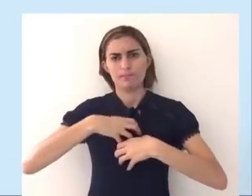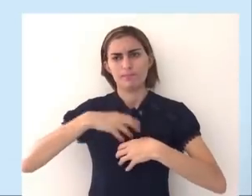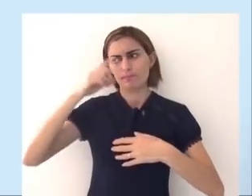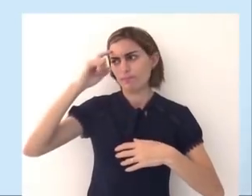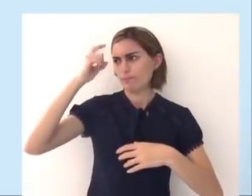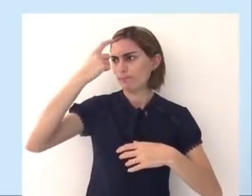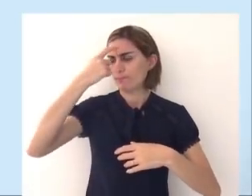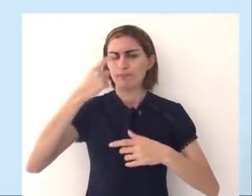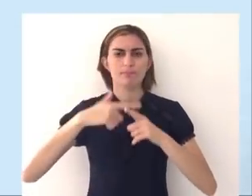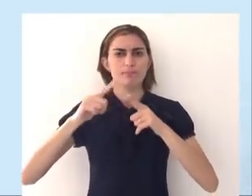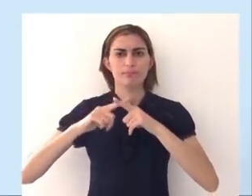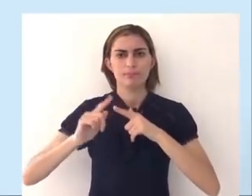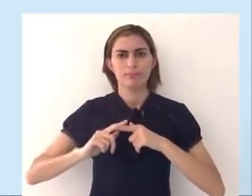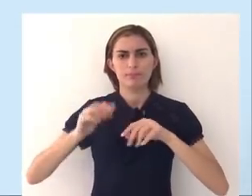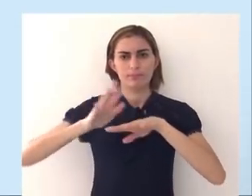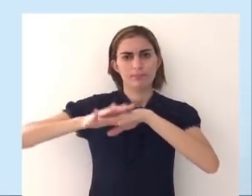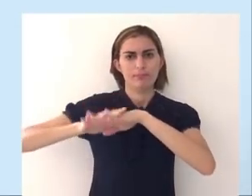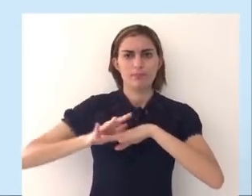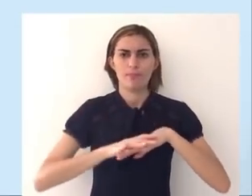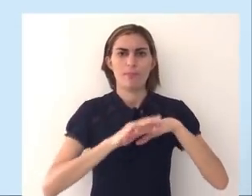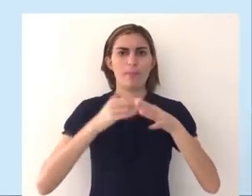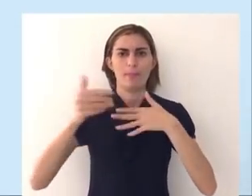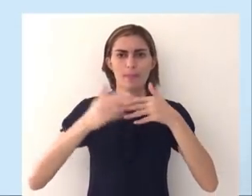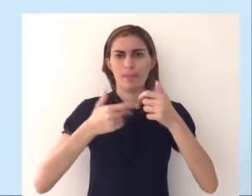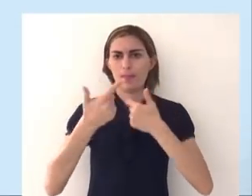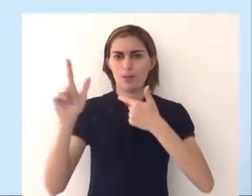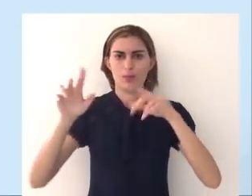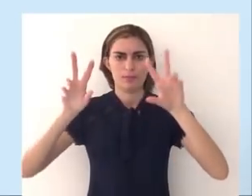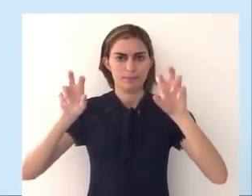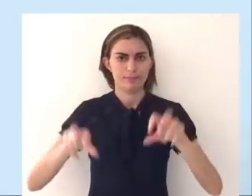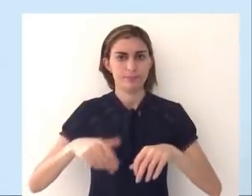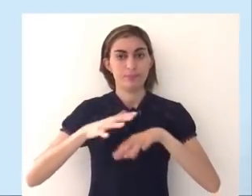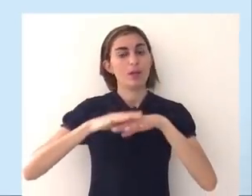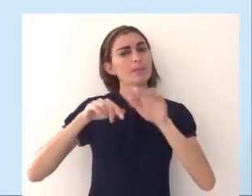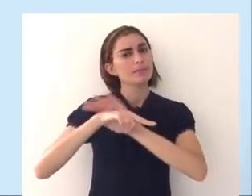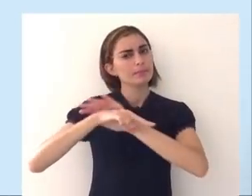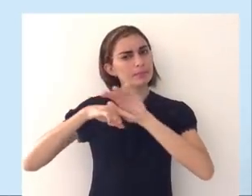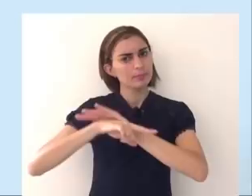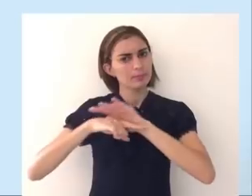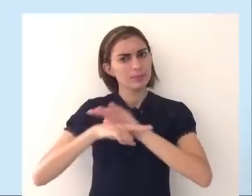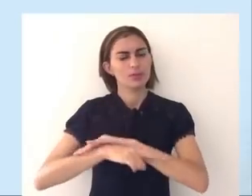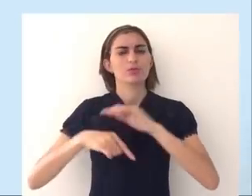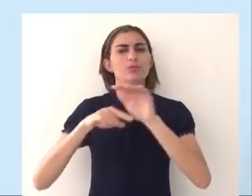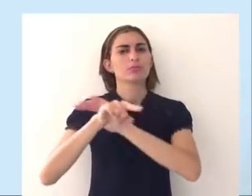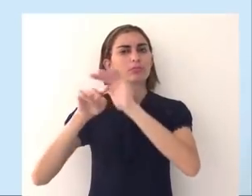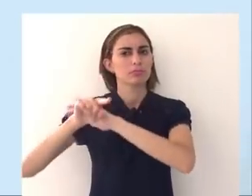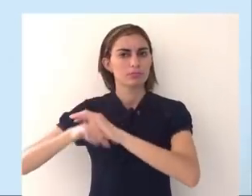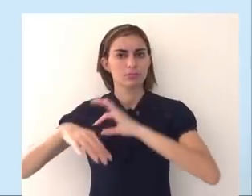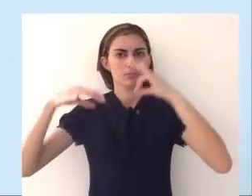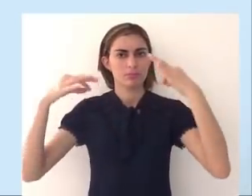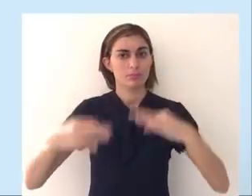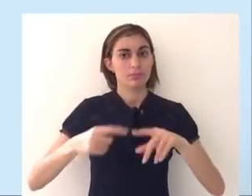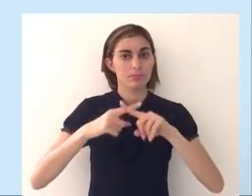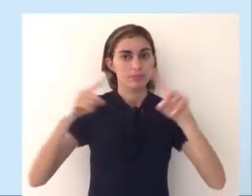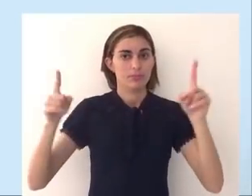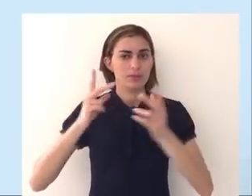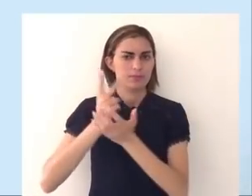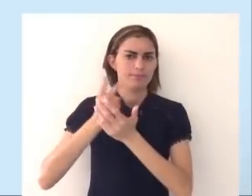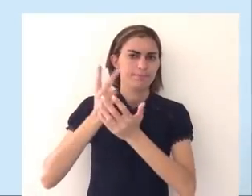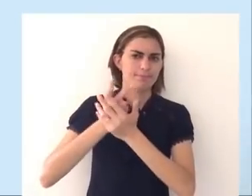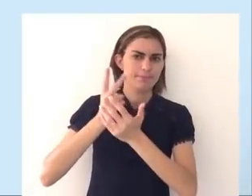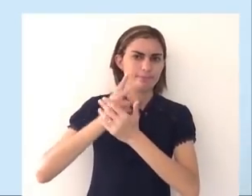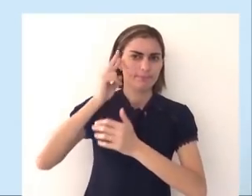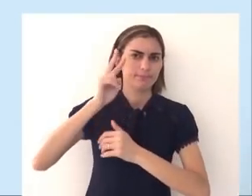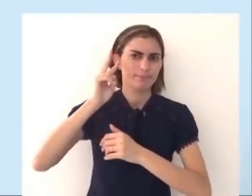algum problema de base na matemática, ou até em qualquer outra matéria, vai lá, pesquisa, tira dúvida, pergunta, certo? Mas